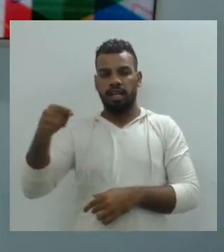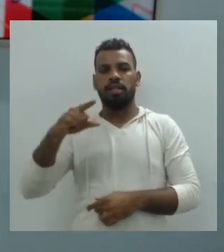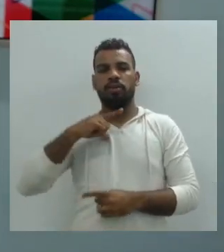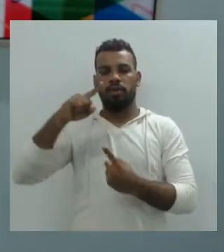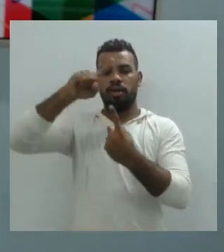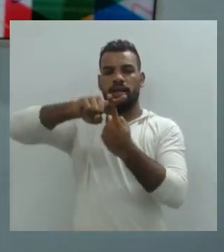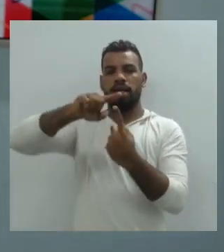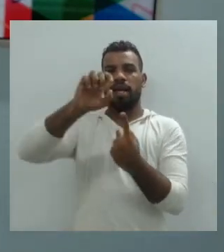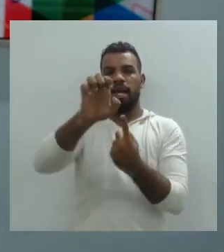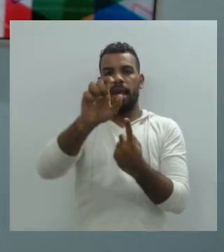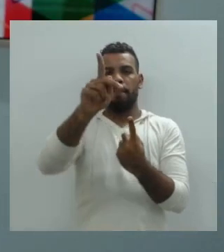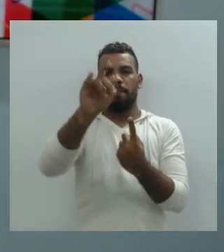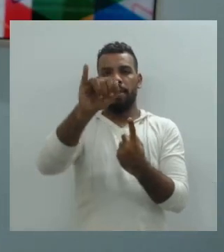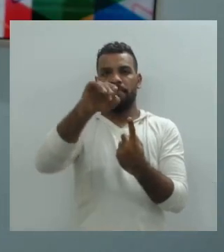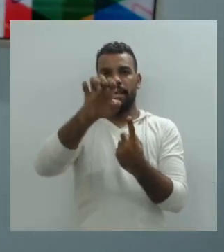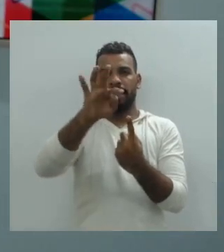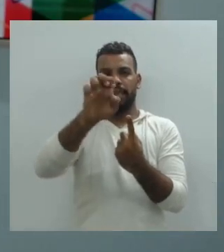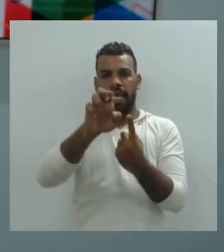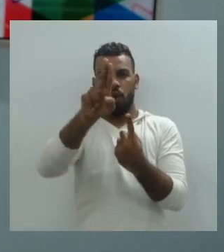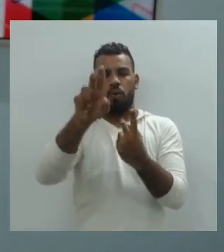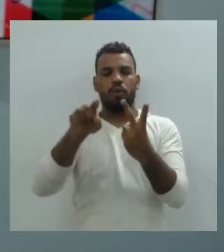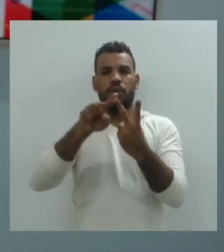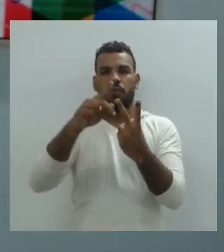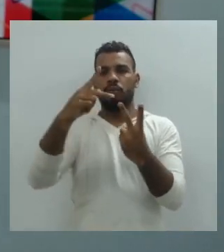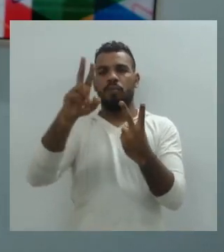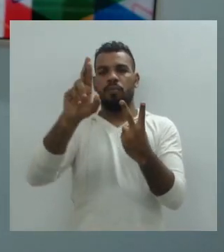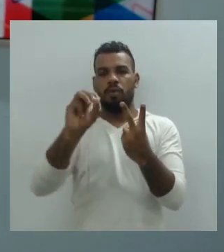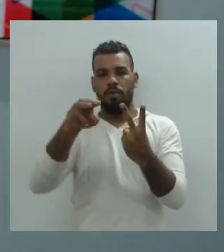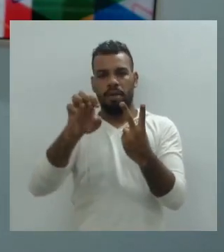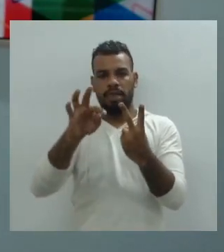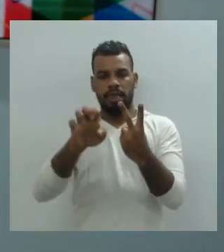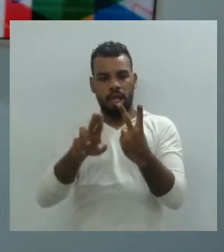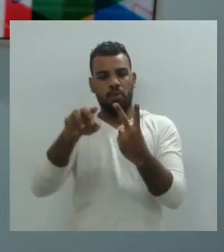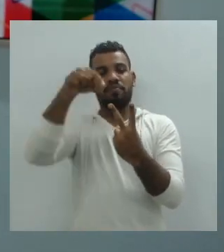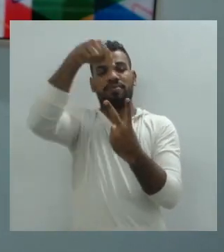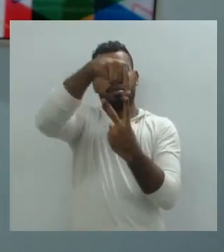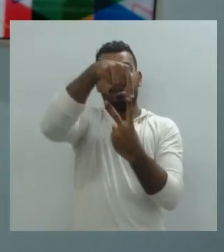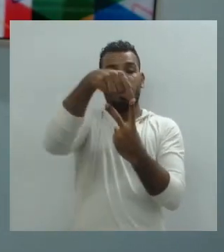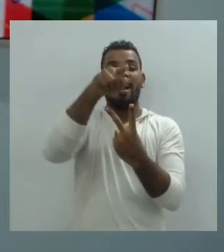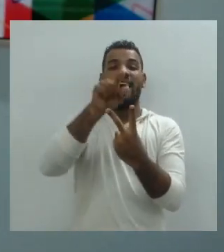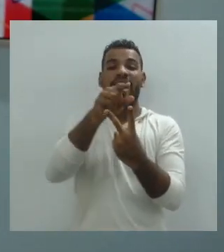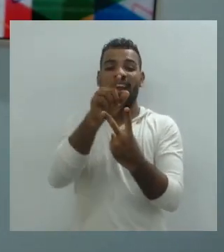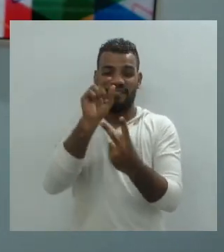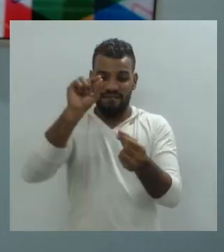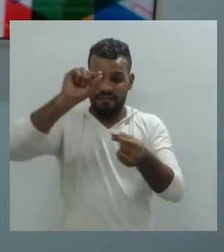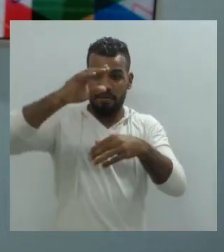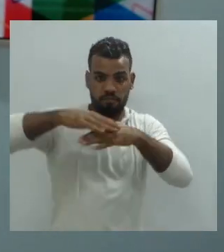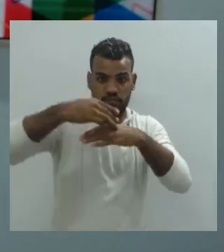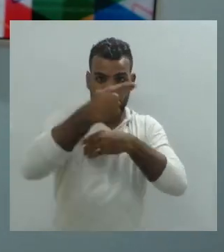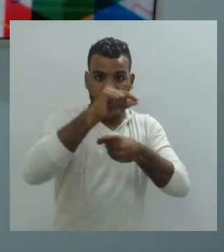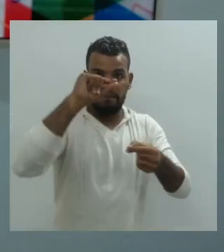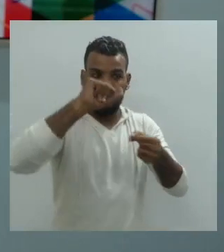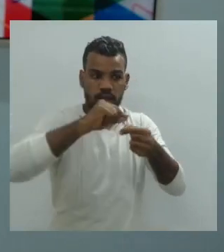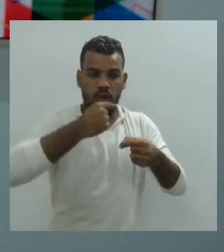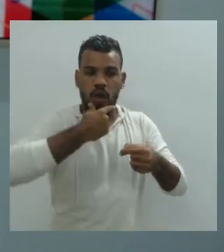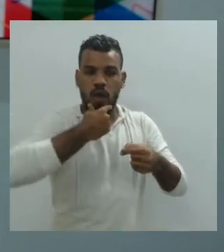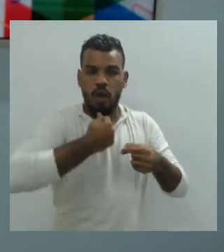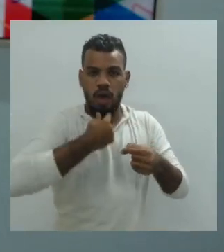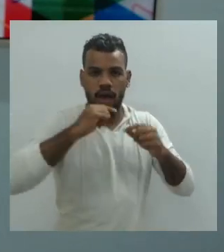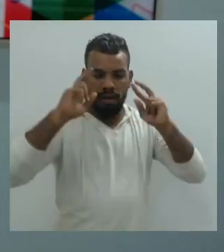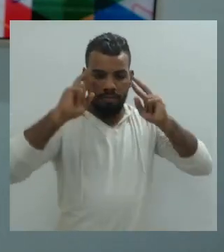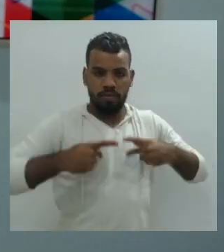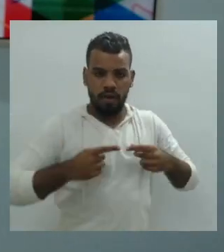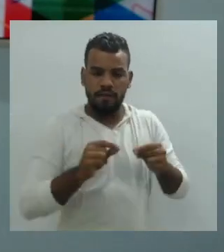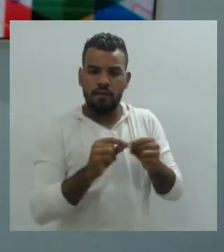Prometeu. Epimeteu teria criado os homens sem vida, imperfeitos e feitos a partir de um molde